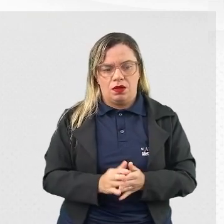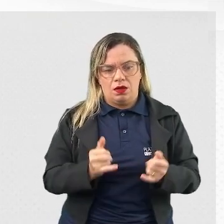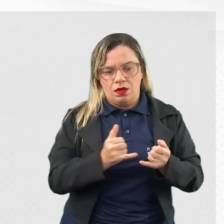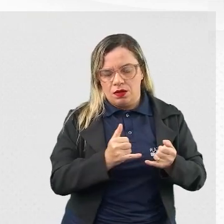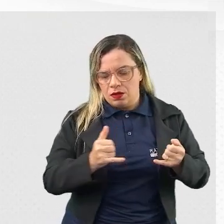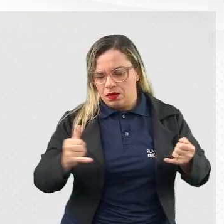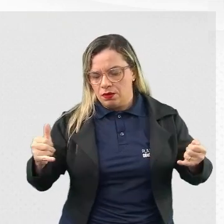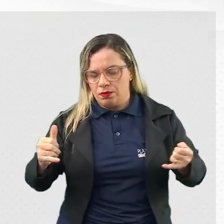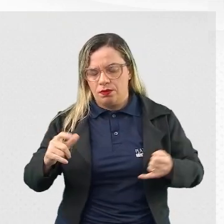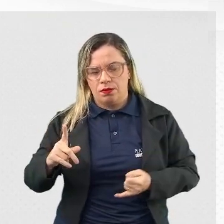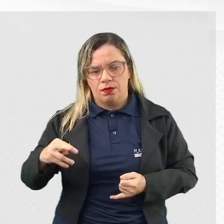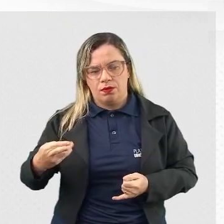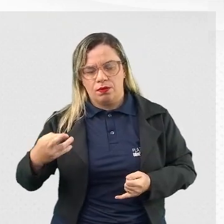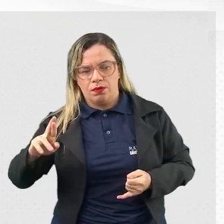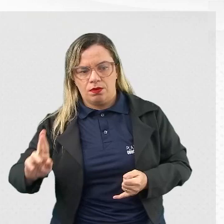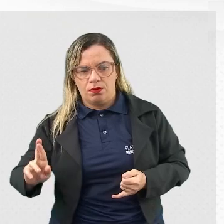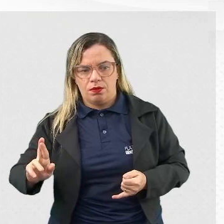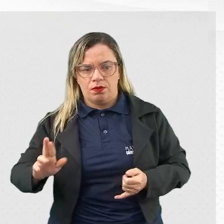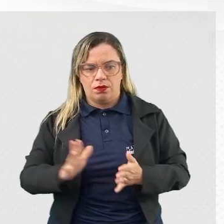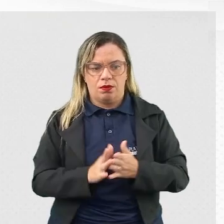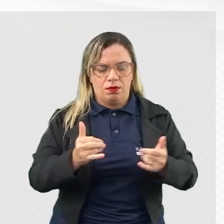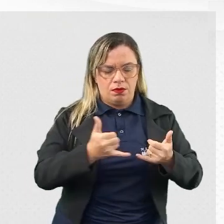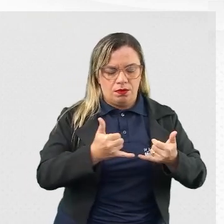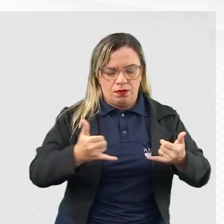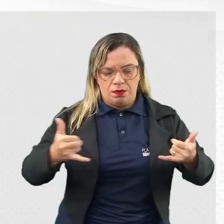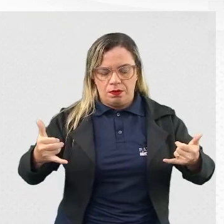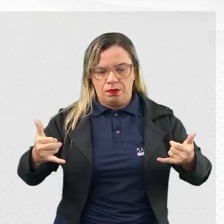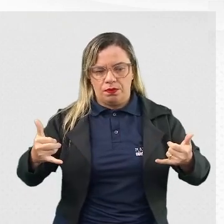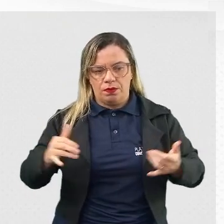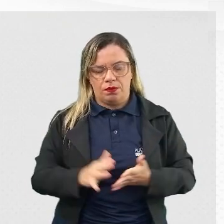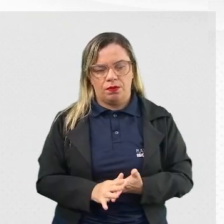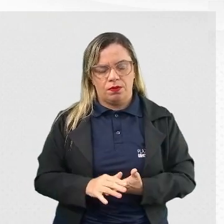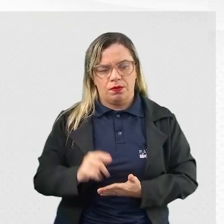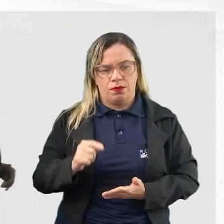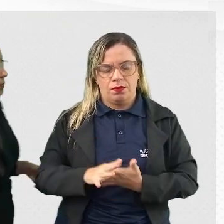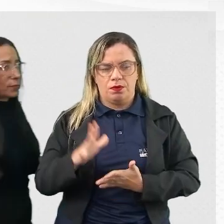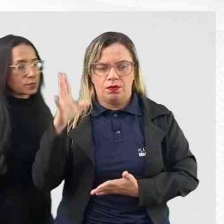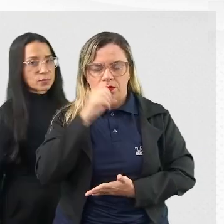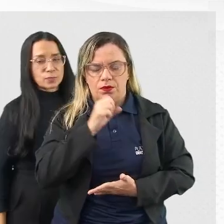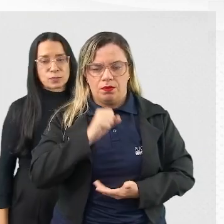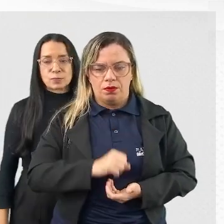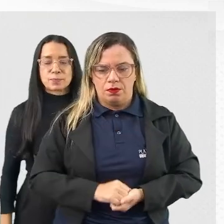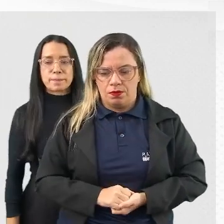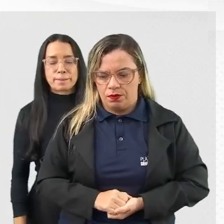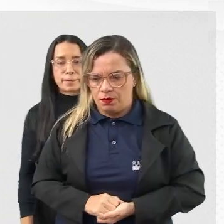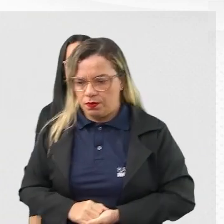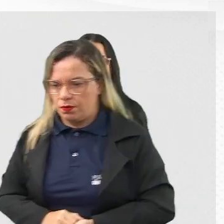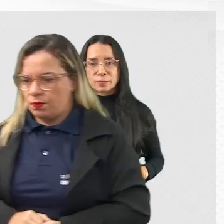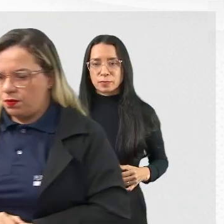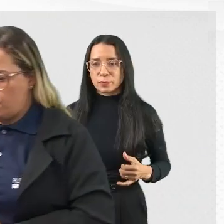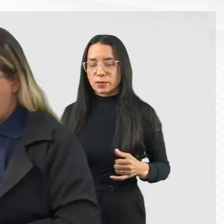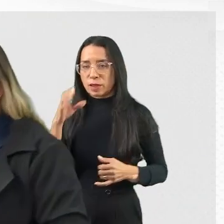lineares. Linear vem de linha, tá? Que é a rapidez com que você percorre a linha.